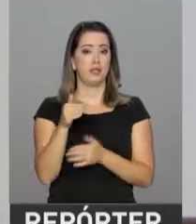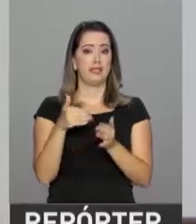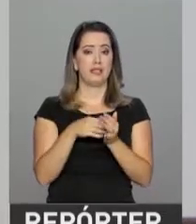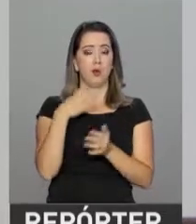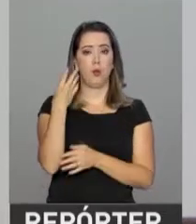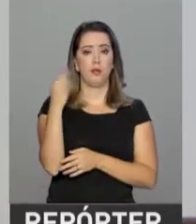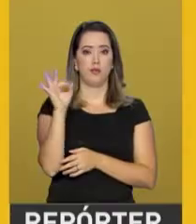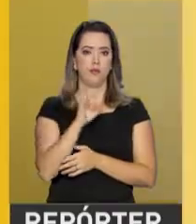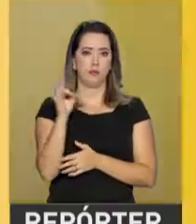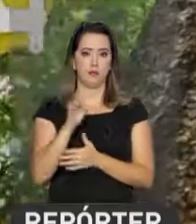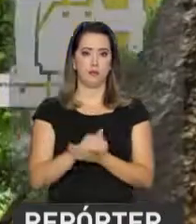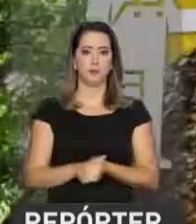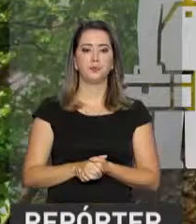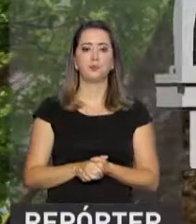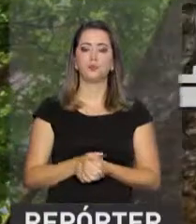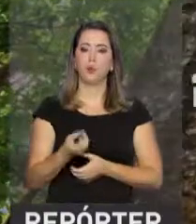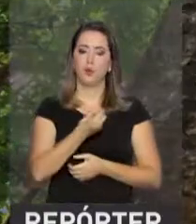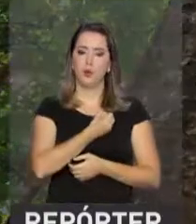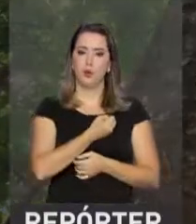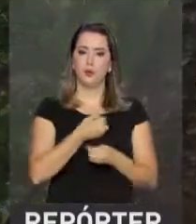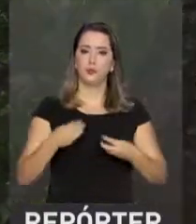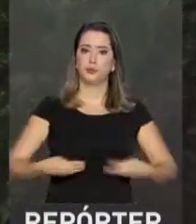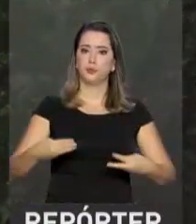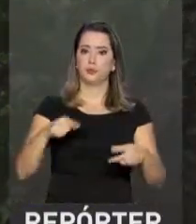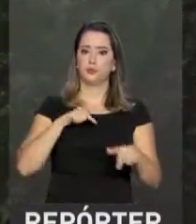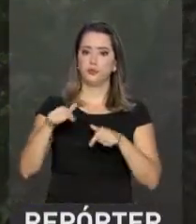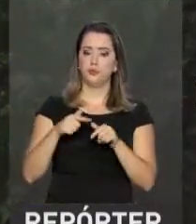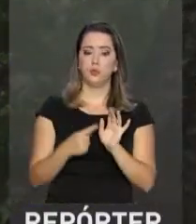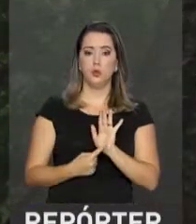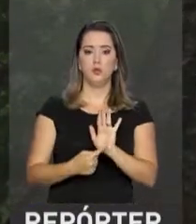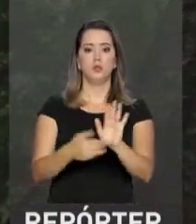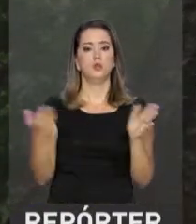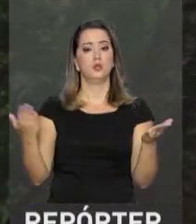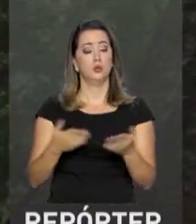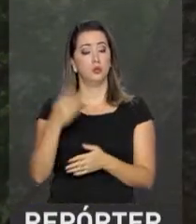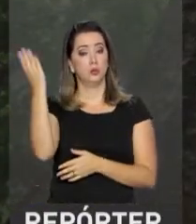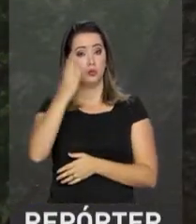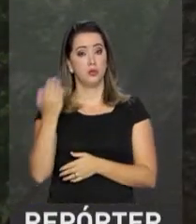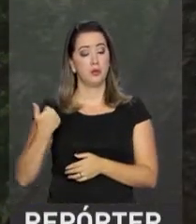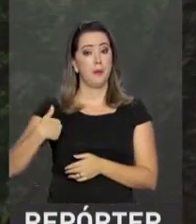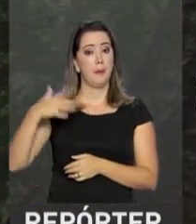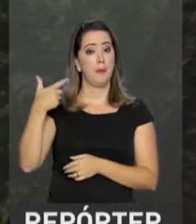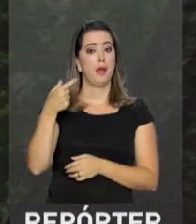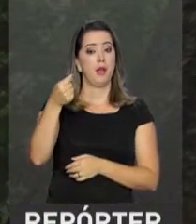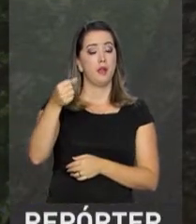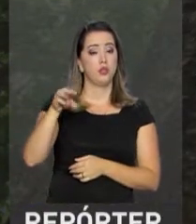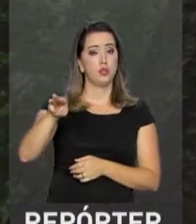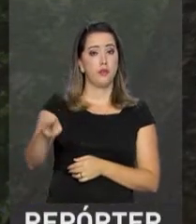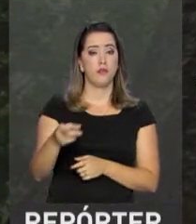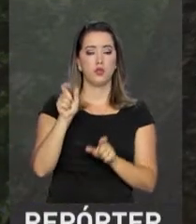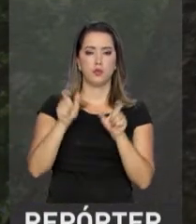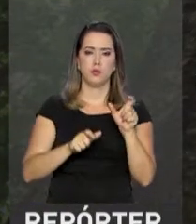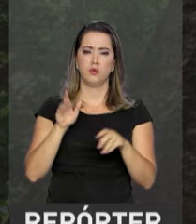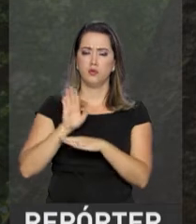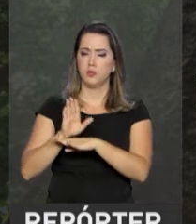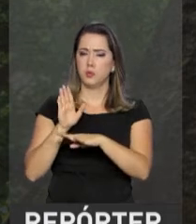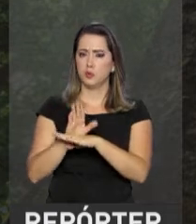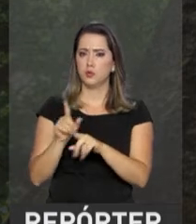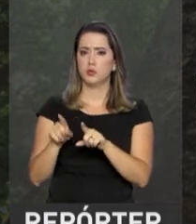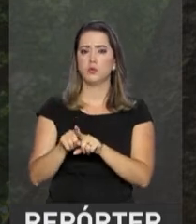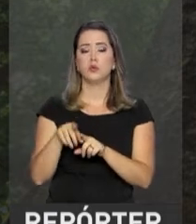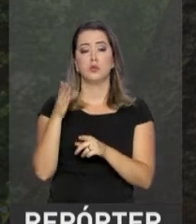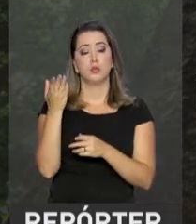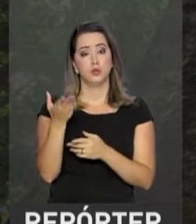até 4% dados do ministério do trabalho apontam que hoje no brasil mais de 20 milhões de empregados são beneficiados pelo